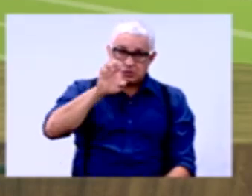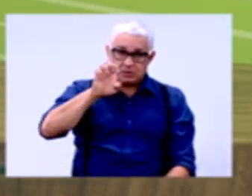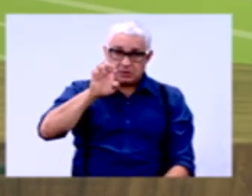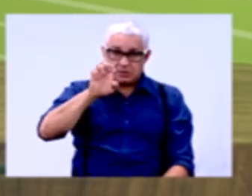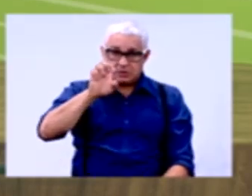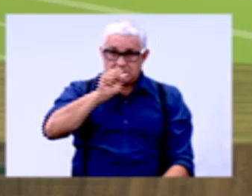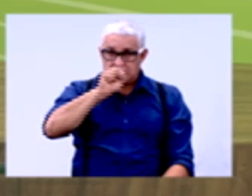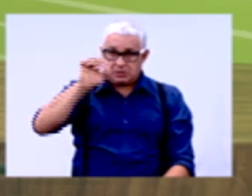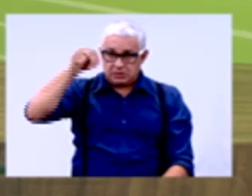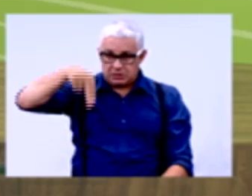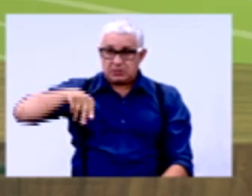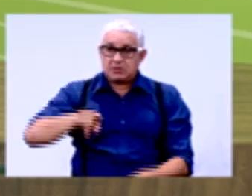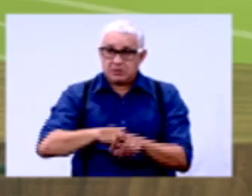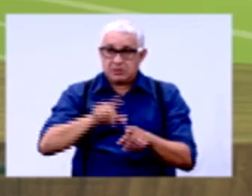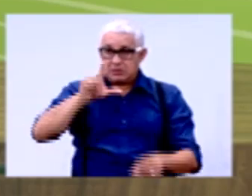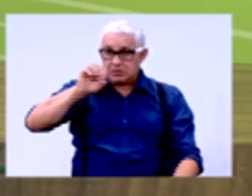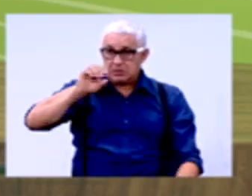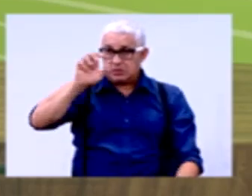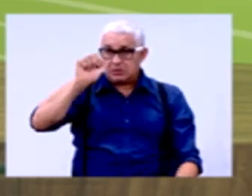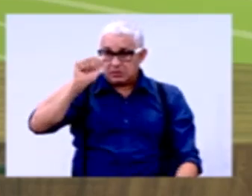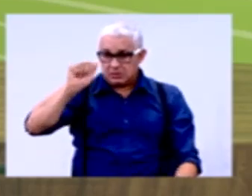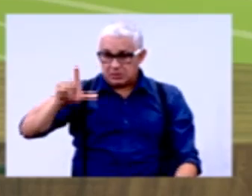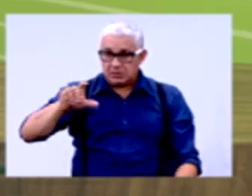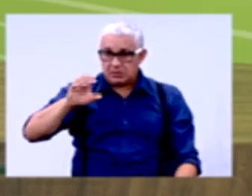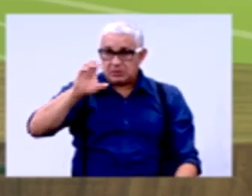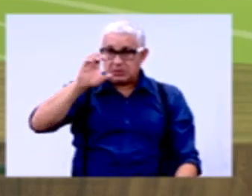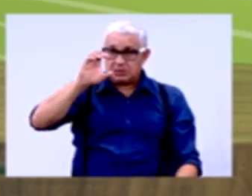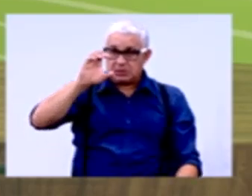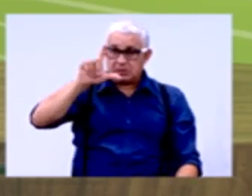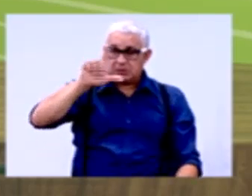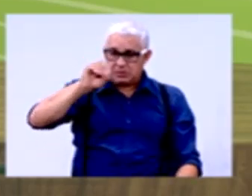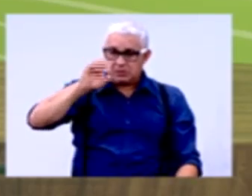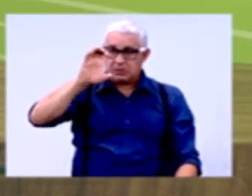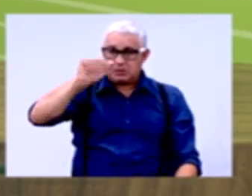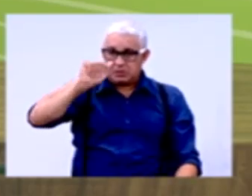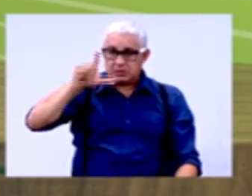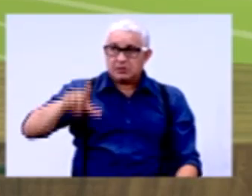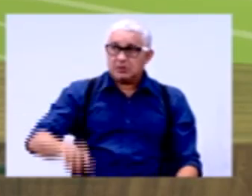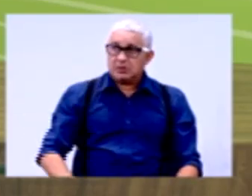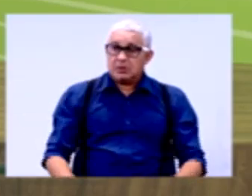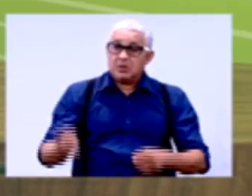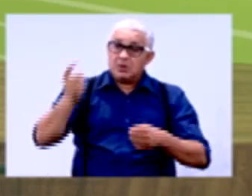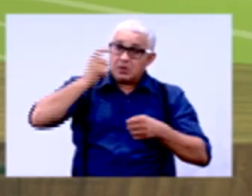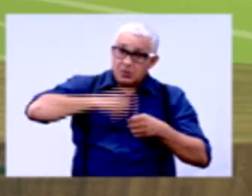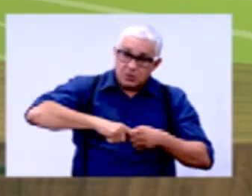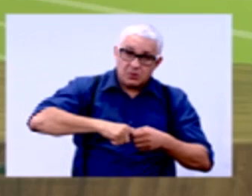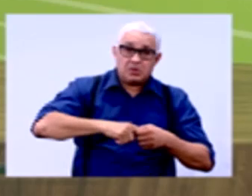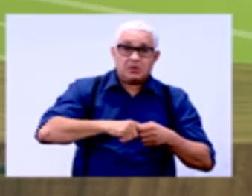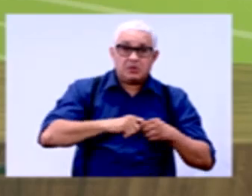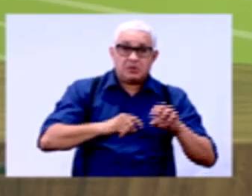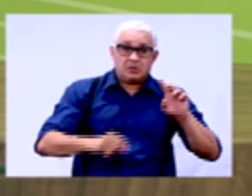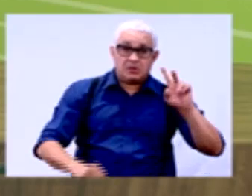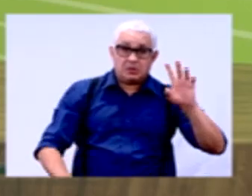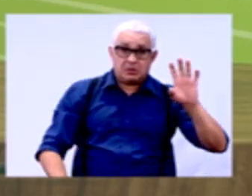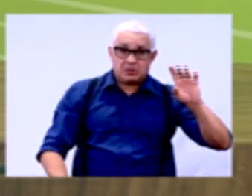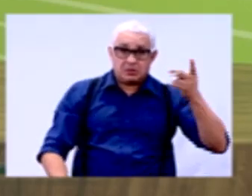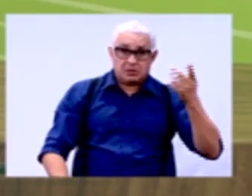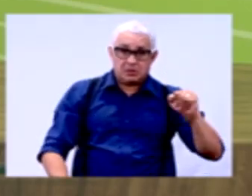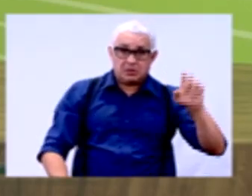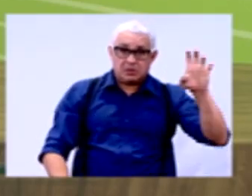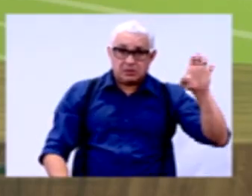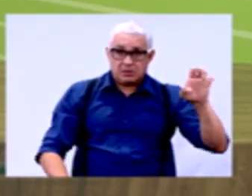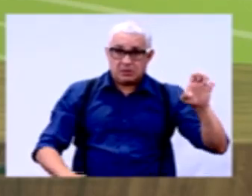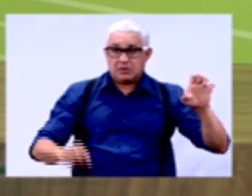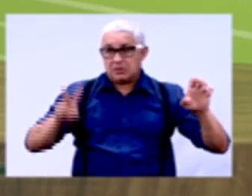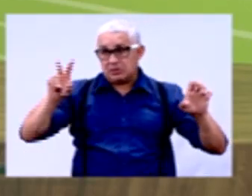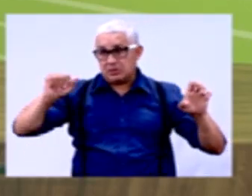storage, o length vai retornar a quantidade de pares, chave e valor que a gente armazenou, a quantidade